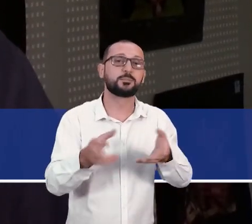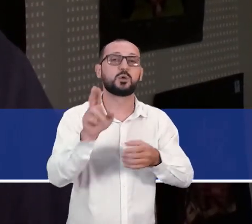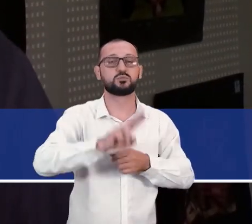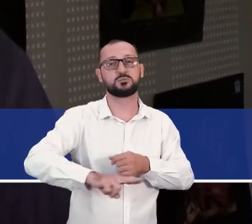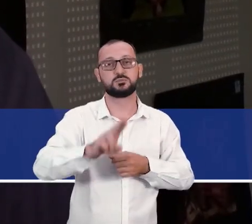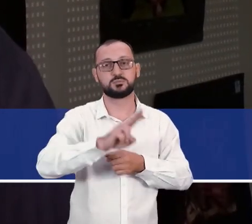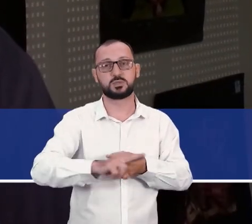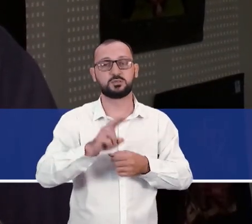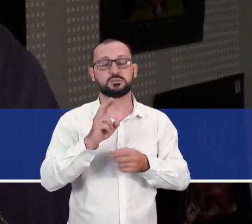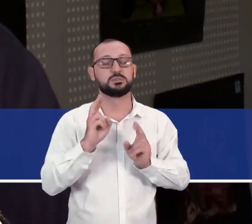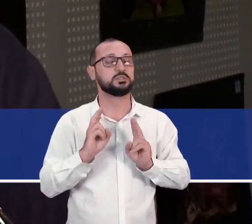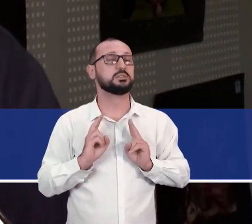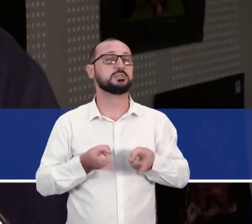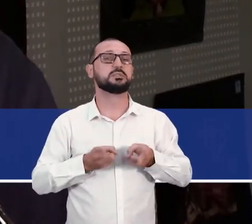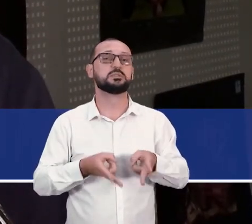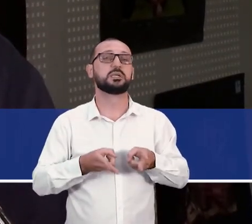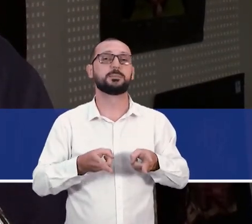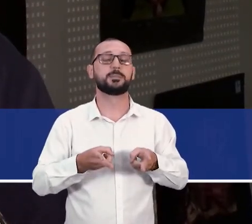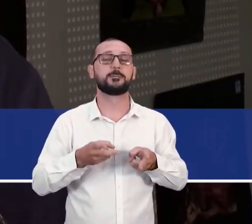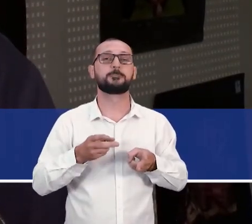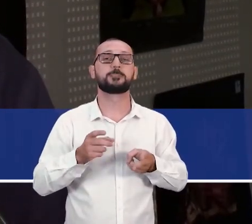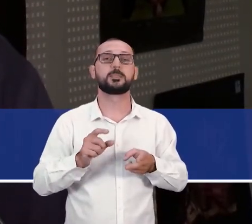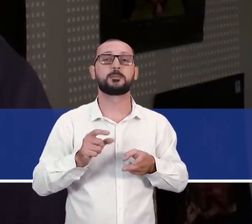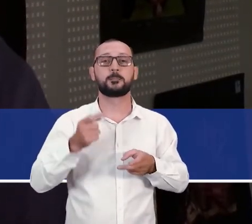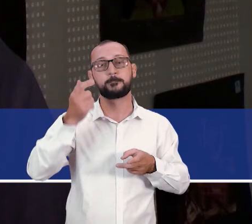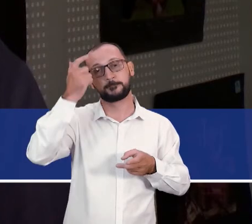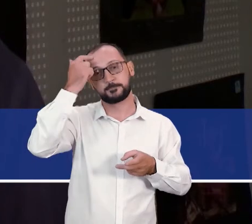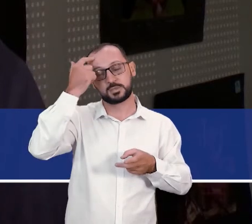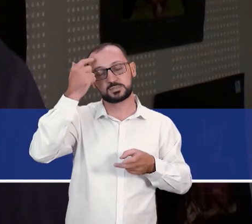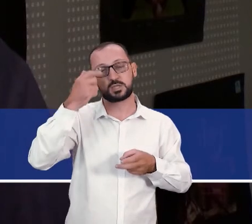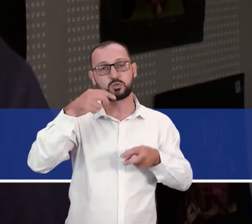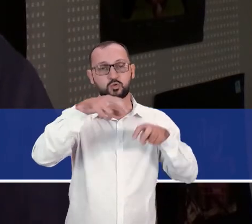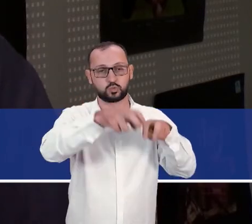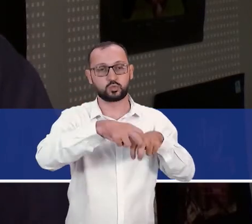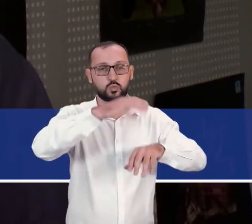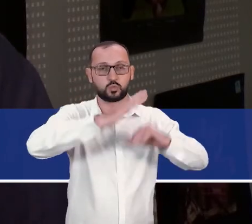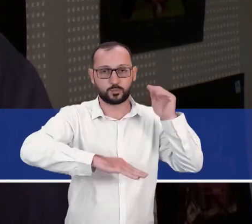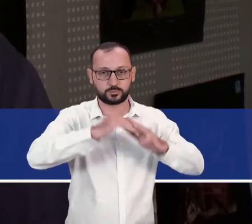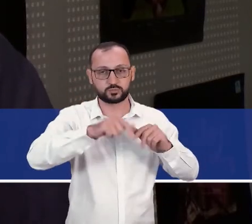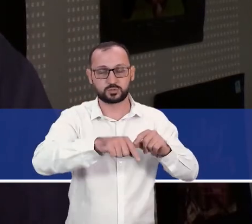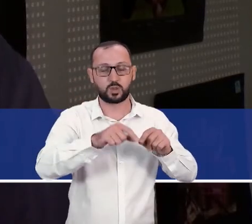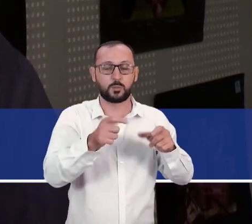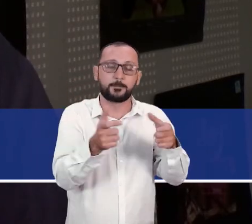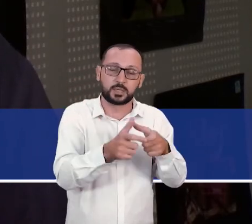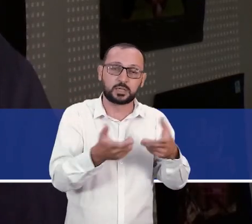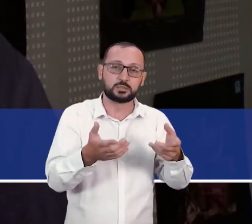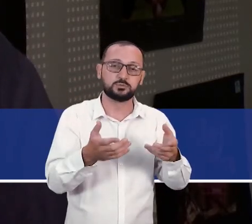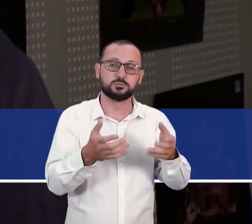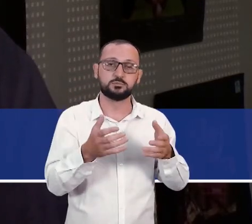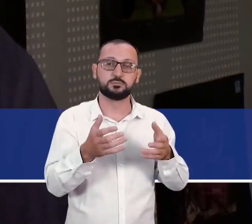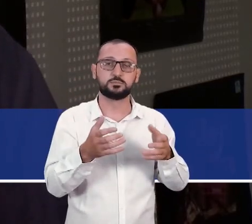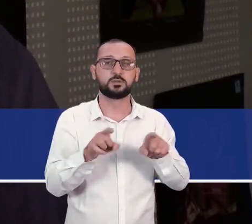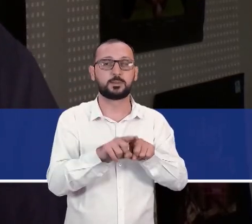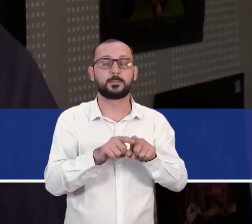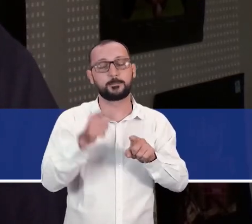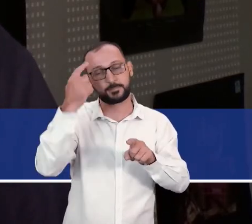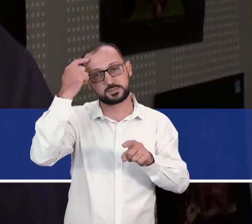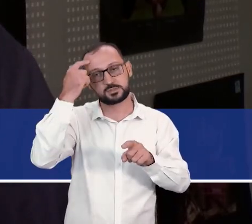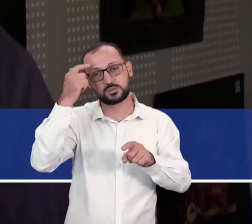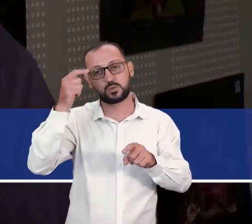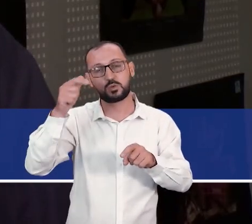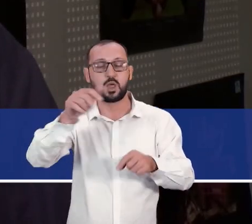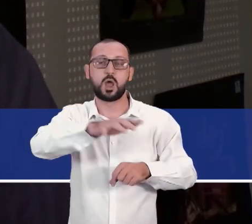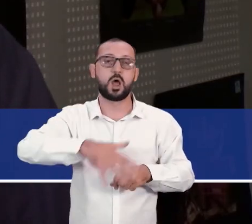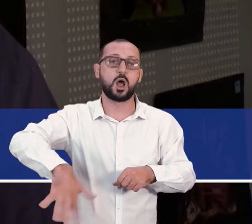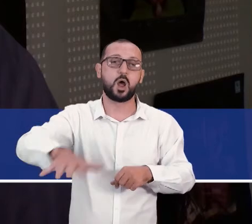essa utilização, né? Sempre pensando no produtor, né? No pequeno produtor, mas também